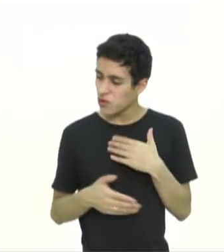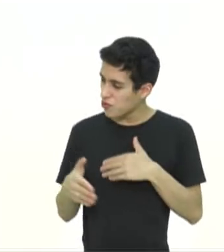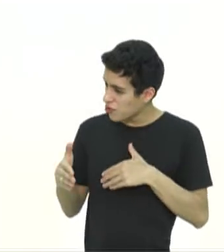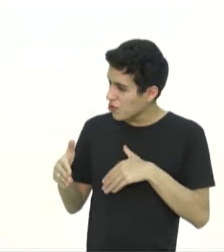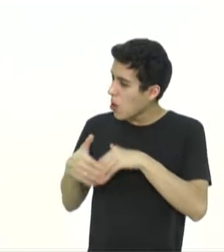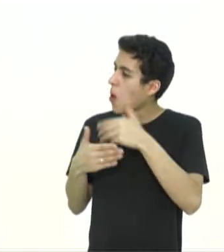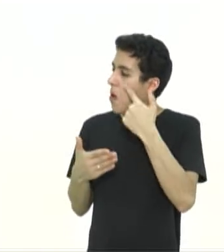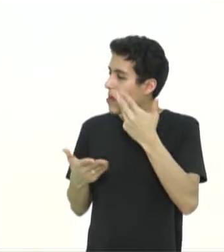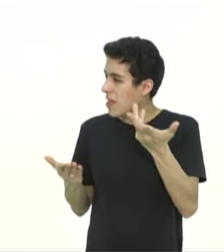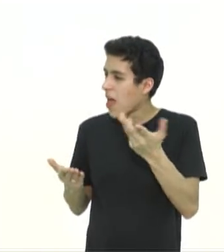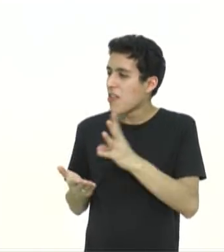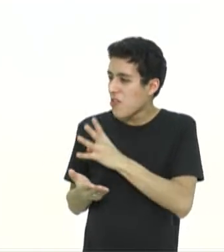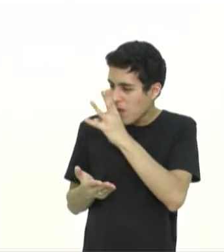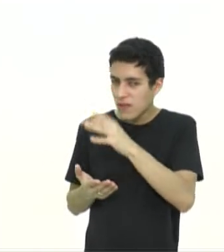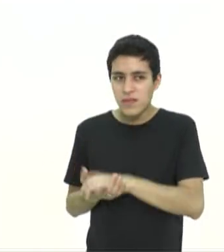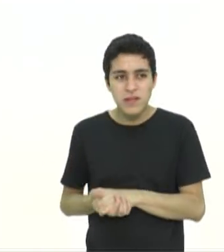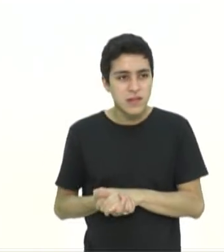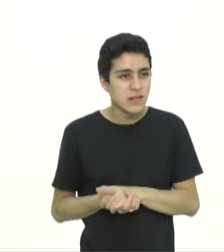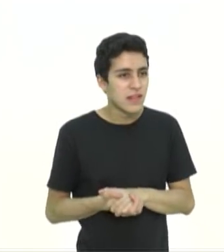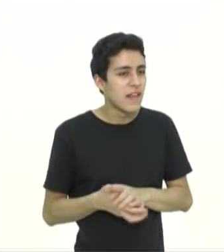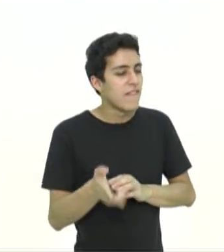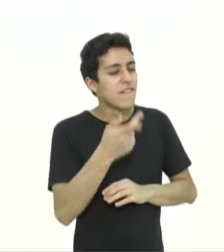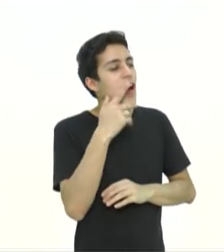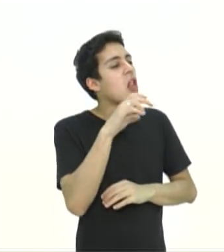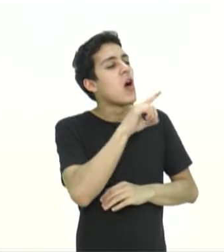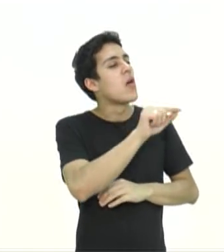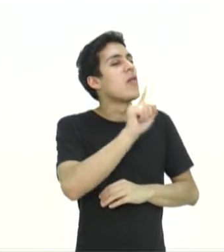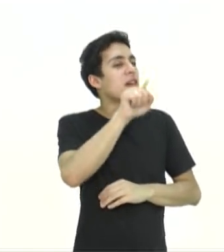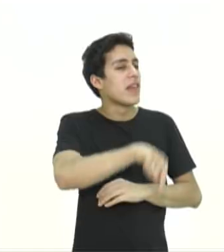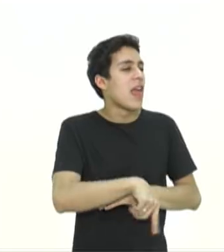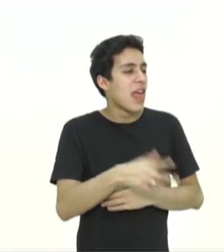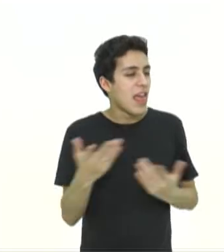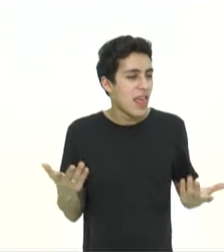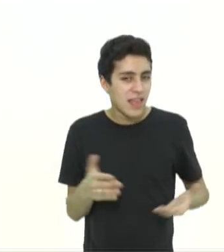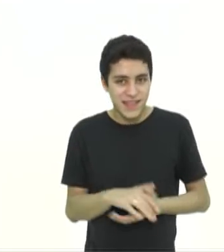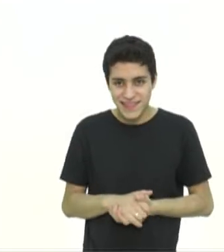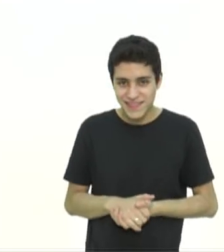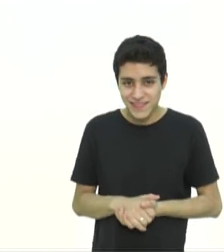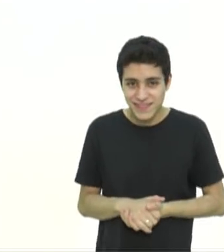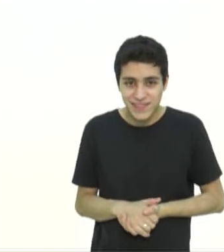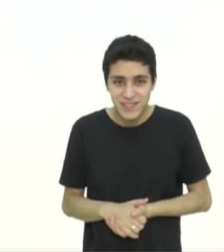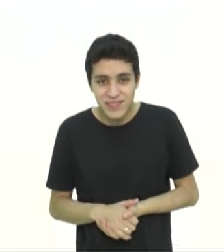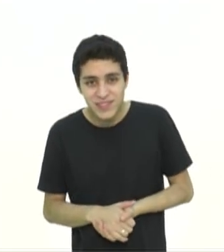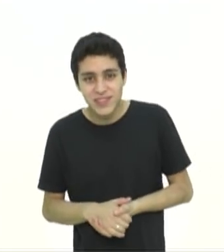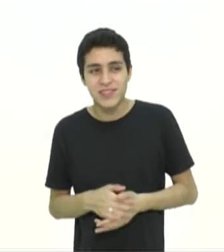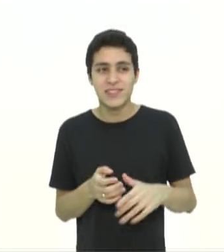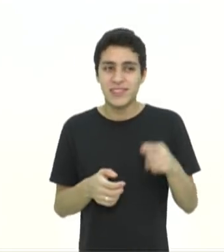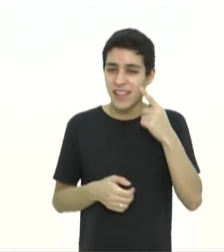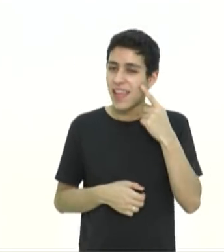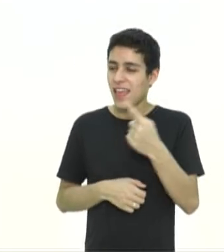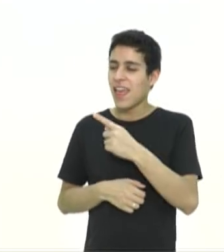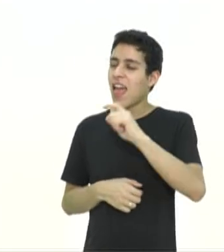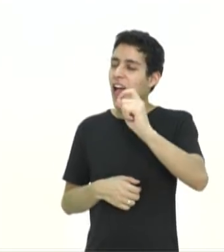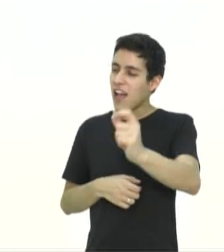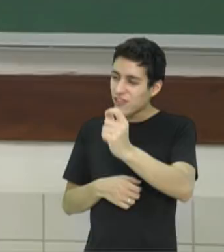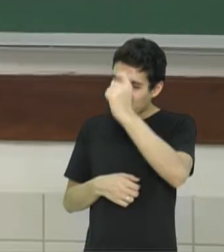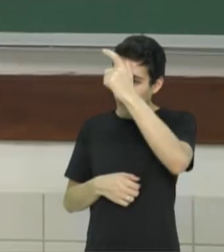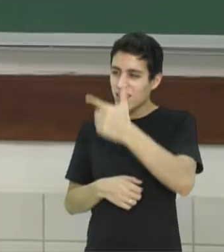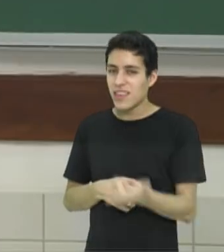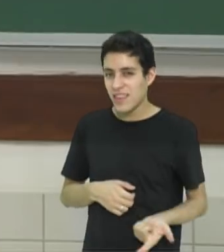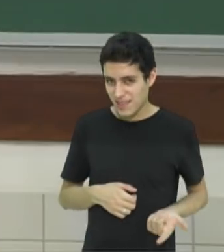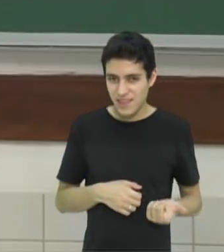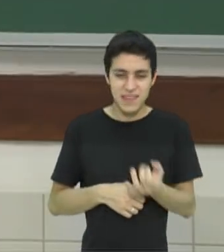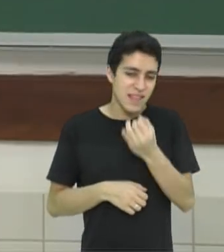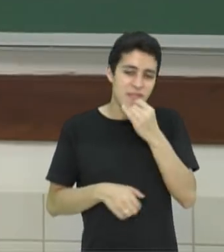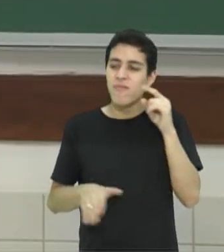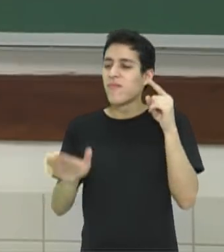aí ela chutou ele. Fale logo o que é. Vamos ver mais de perto. Então, aqui no adivinha, quando eu pergunto para